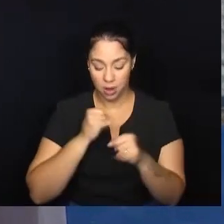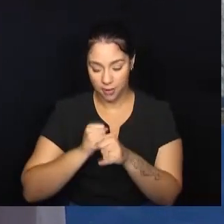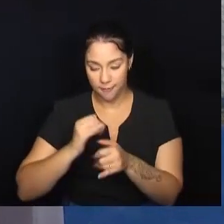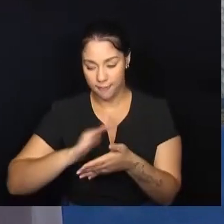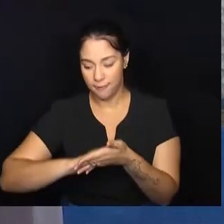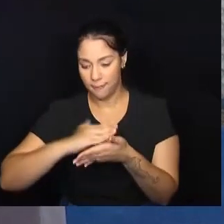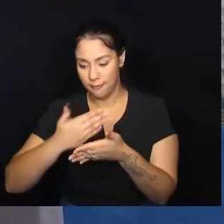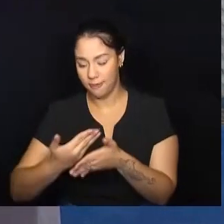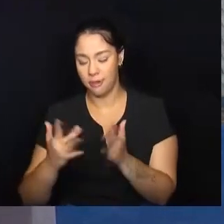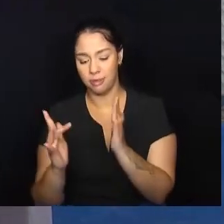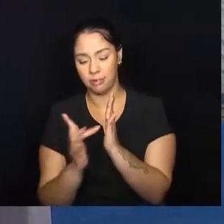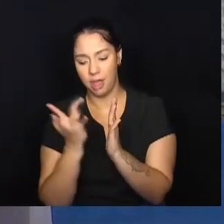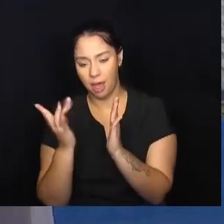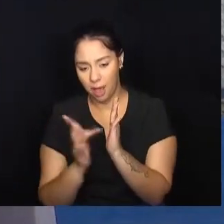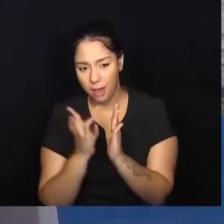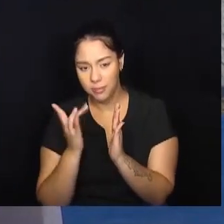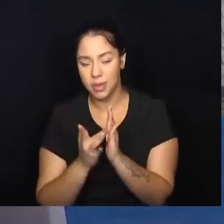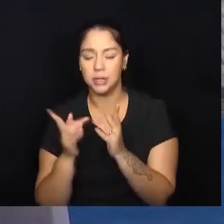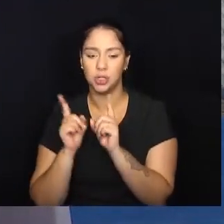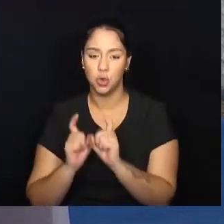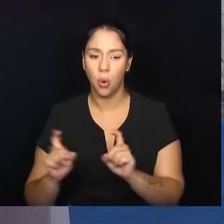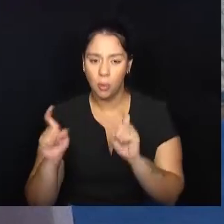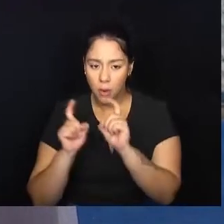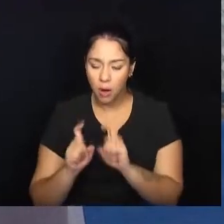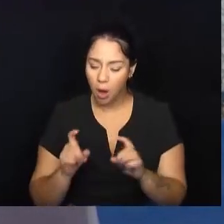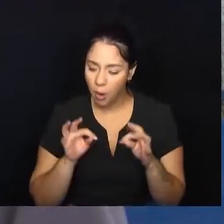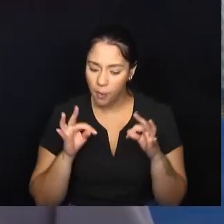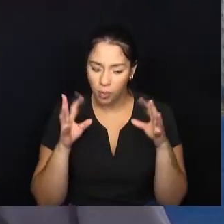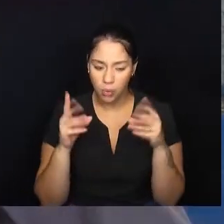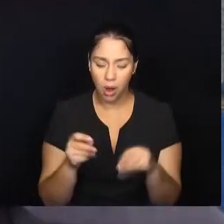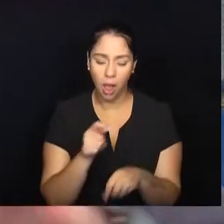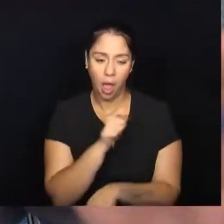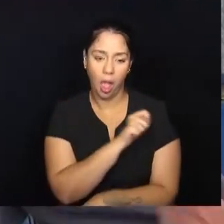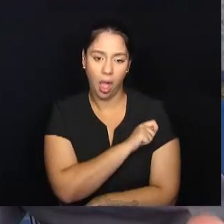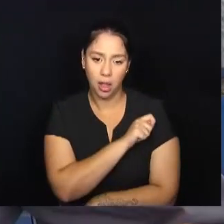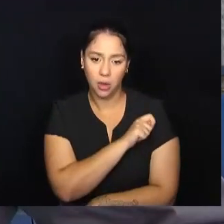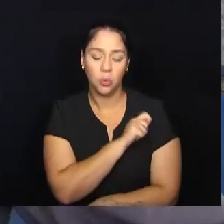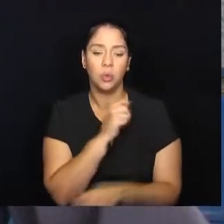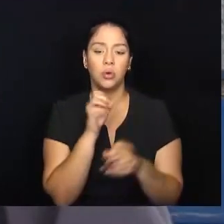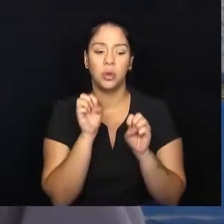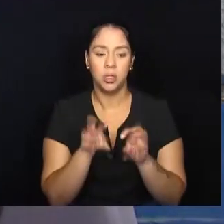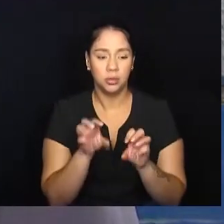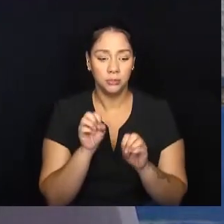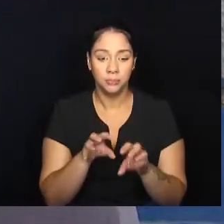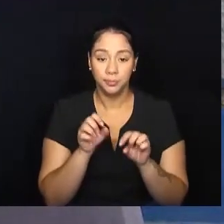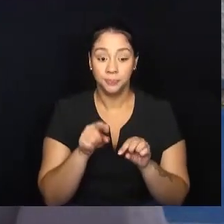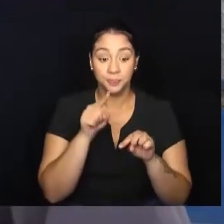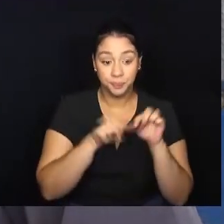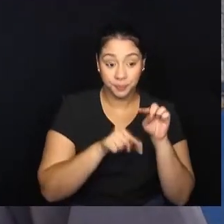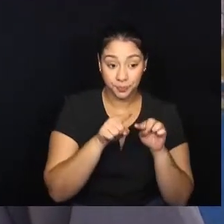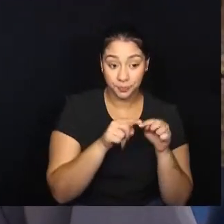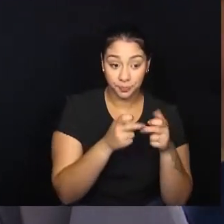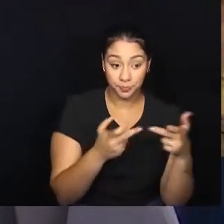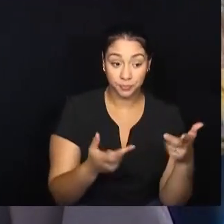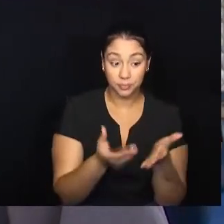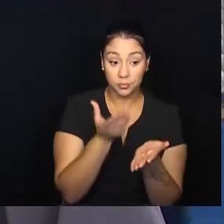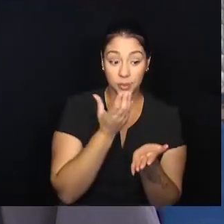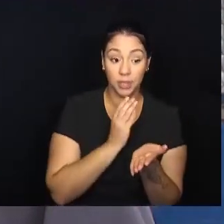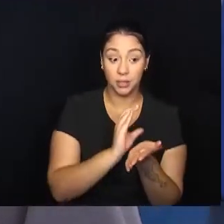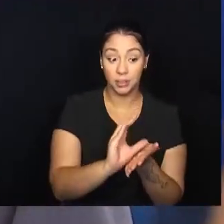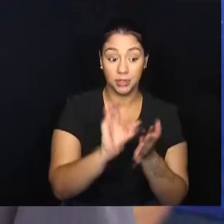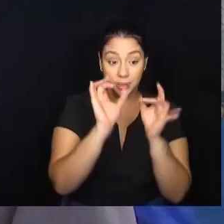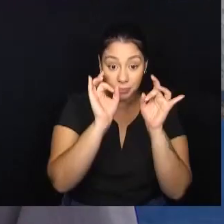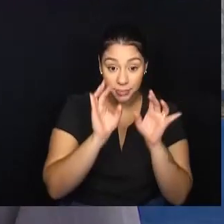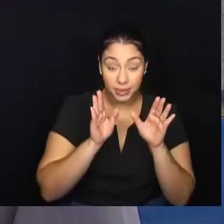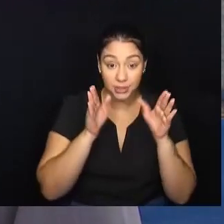digitais chromebooks tablets computadores para toda a rede de educação e esse esse